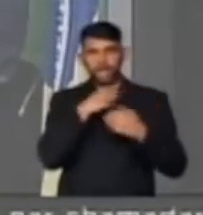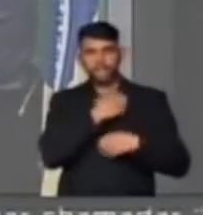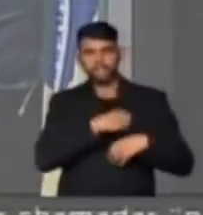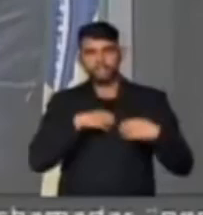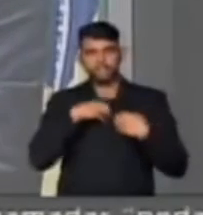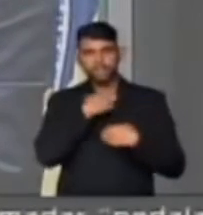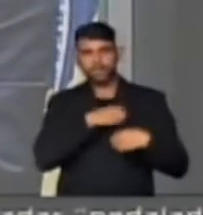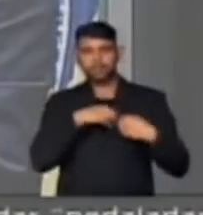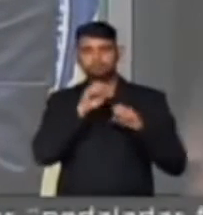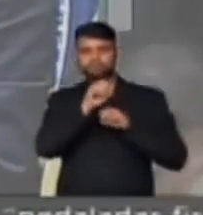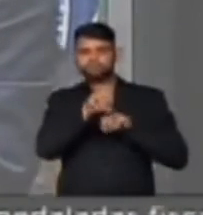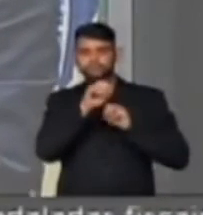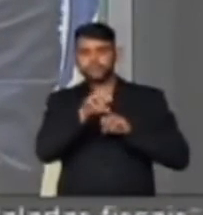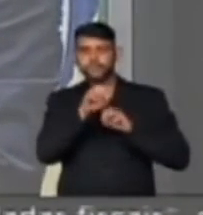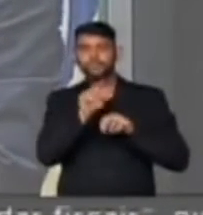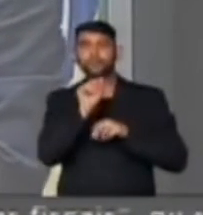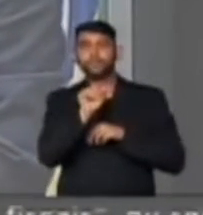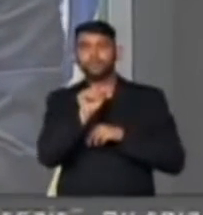nos ensina